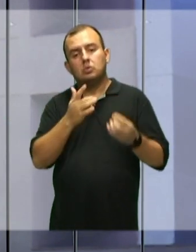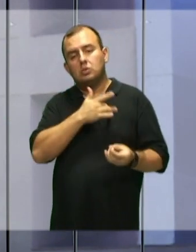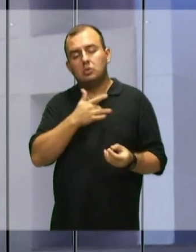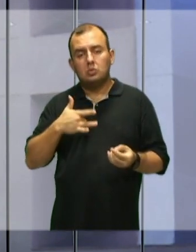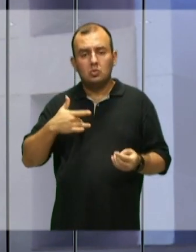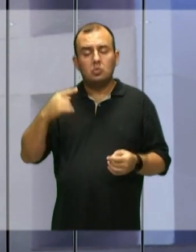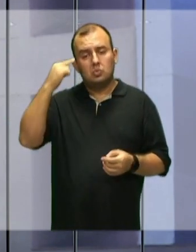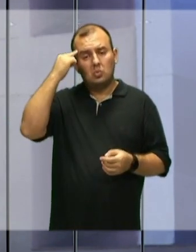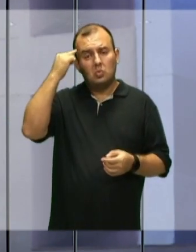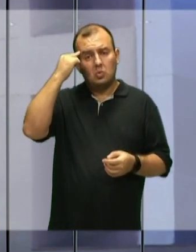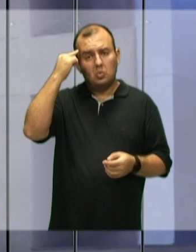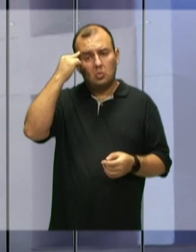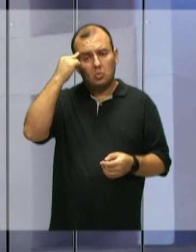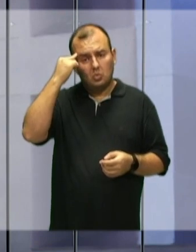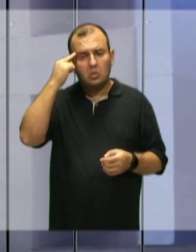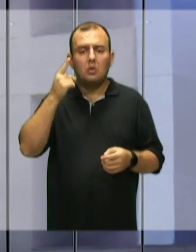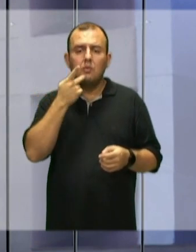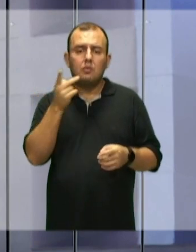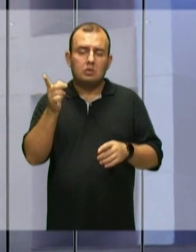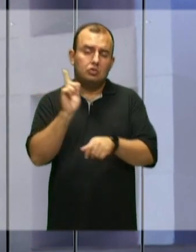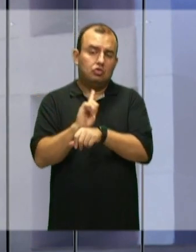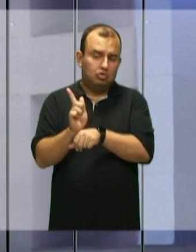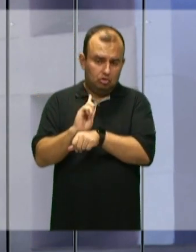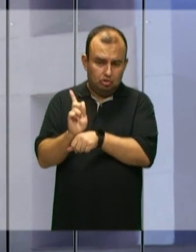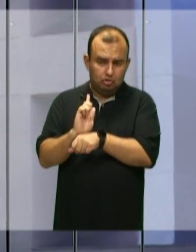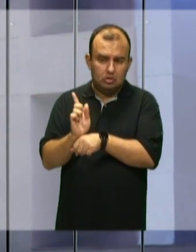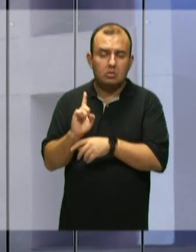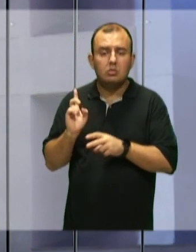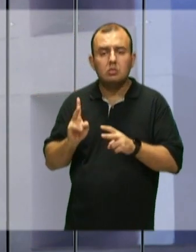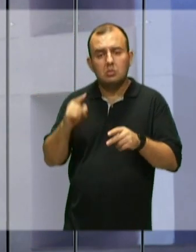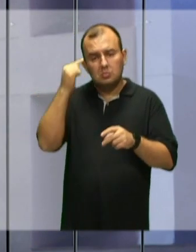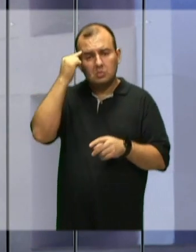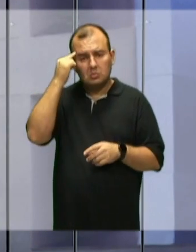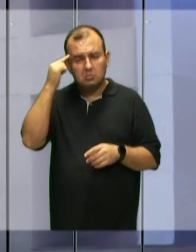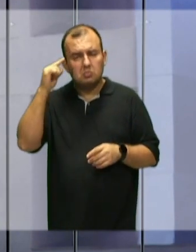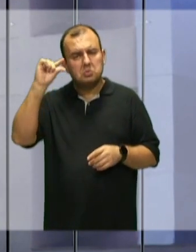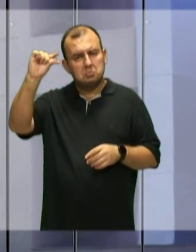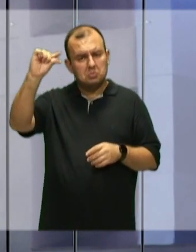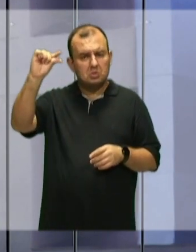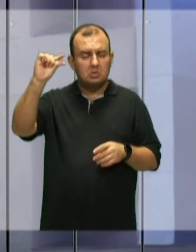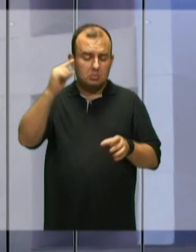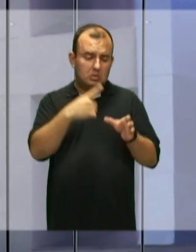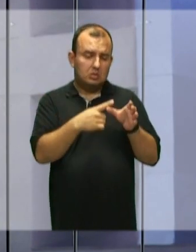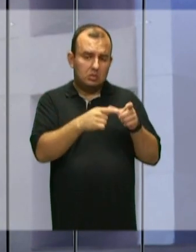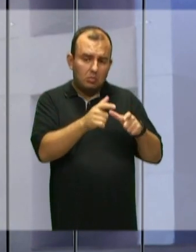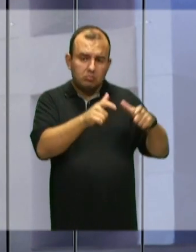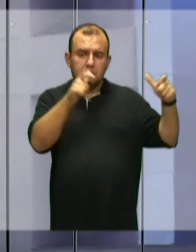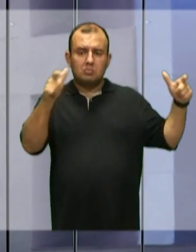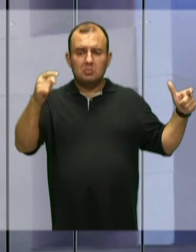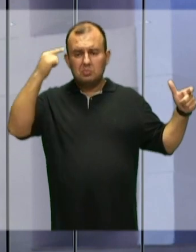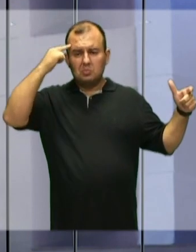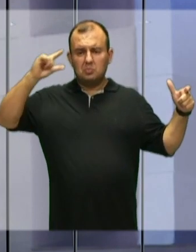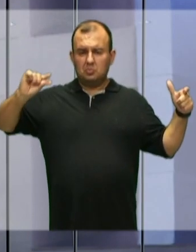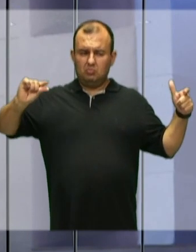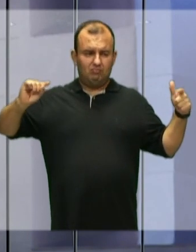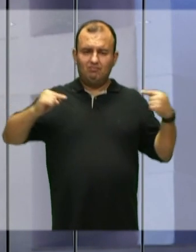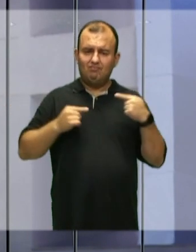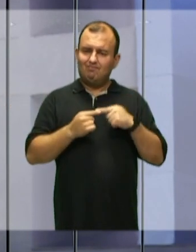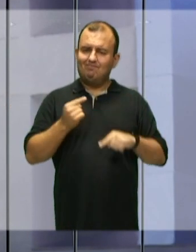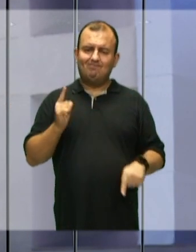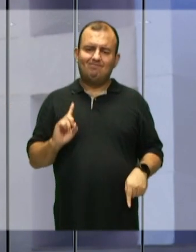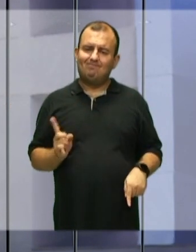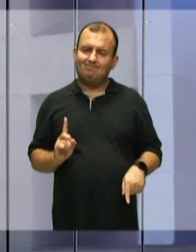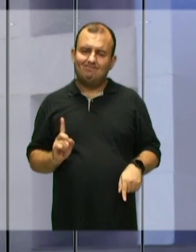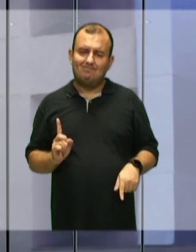com pensamento e eu falo isso em gestão um pensamento pequeno pro tamanho da nossa cidade pro aporte financeiro que a saúde taji